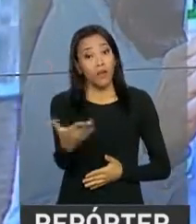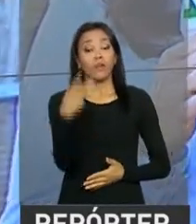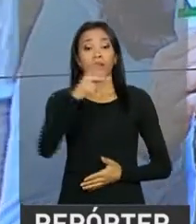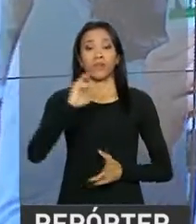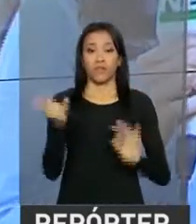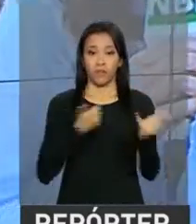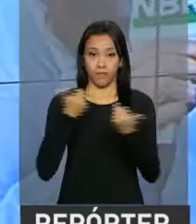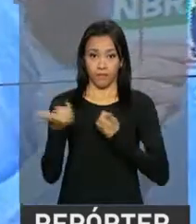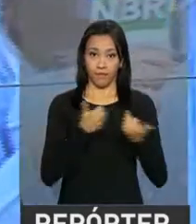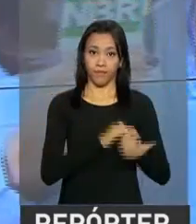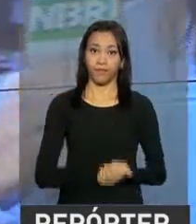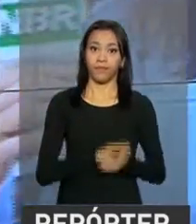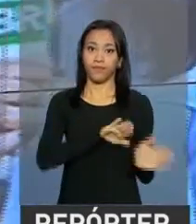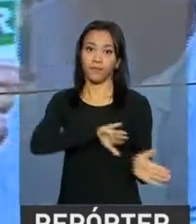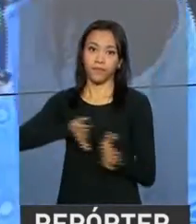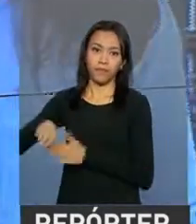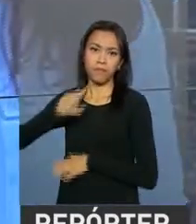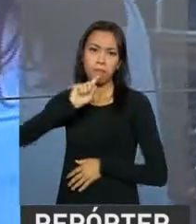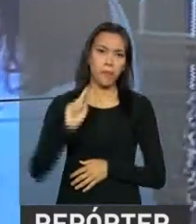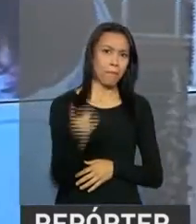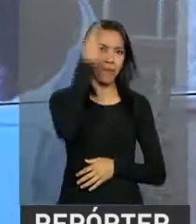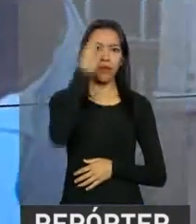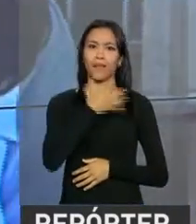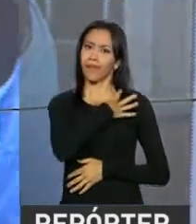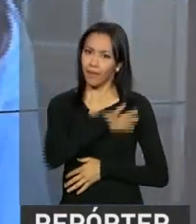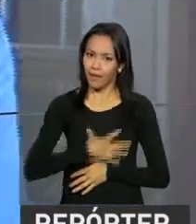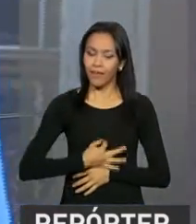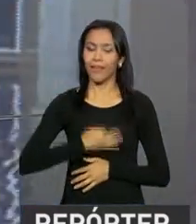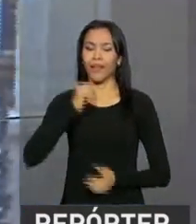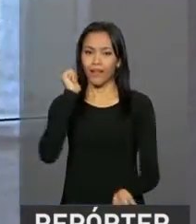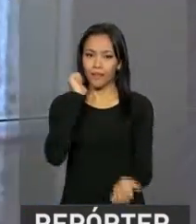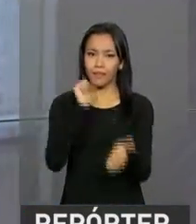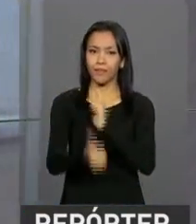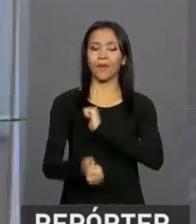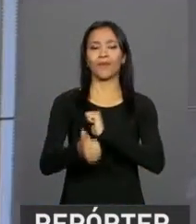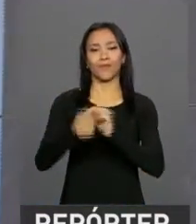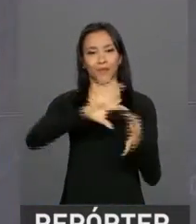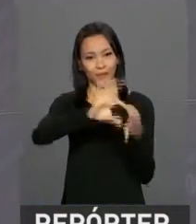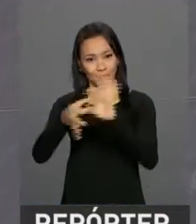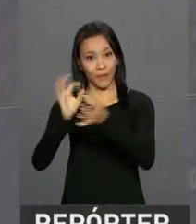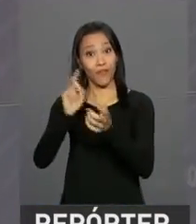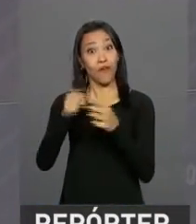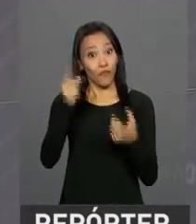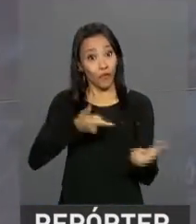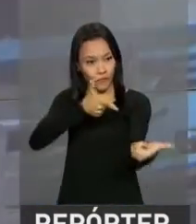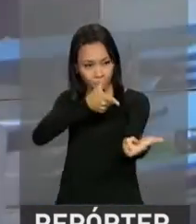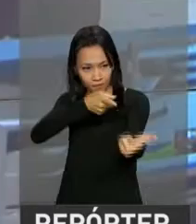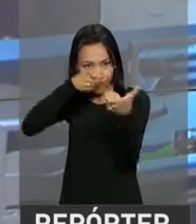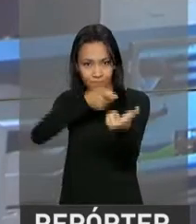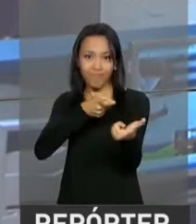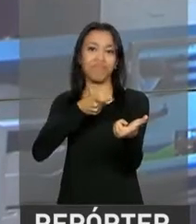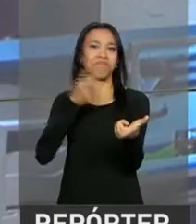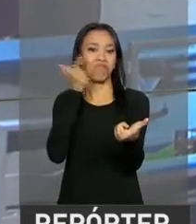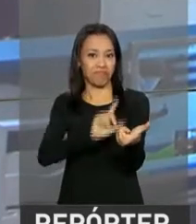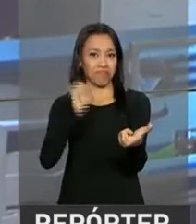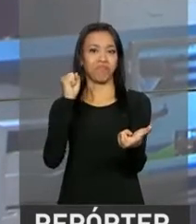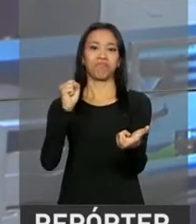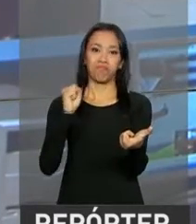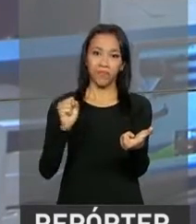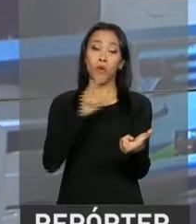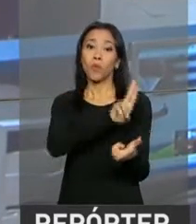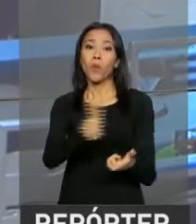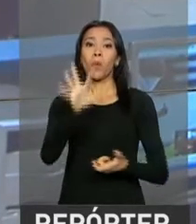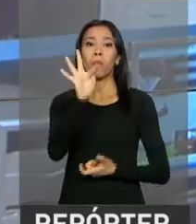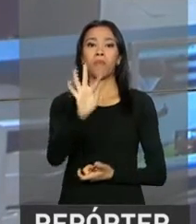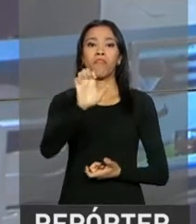informações ea primeira medalha do brasil nos jogos olímpicos foi no tiro esportivo felipe wu conquistou a prata